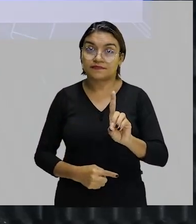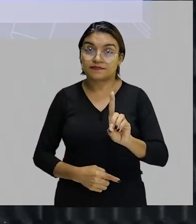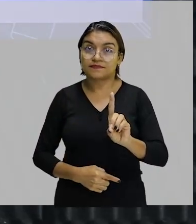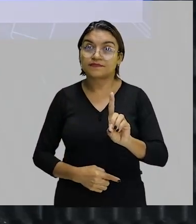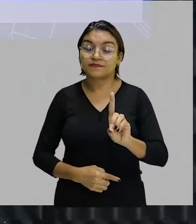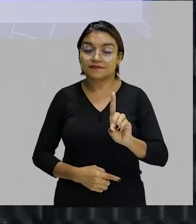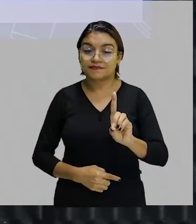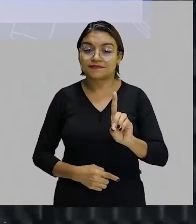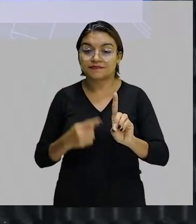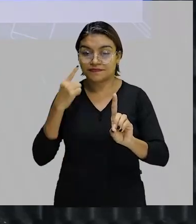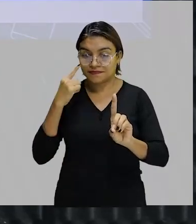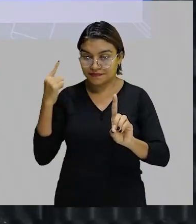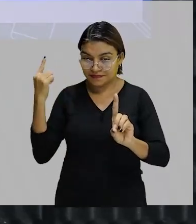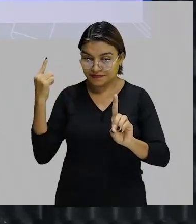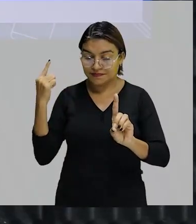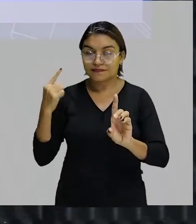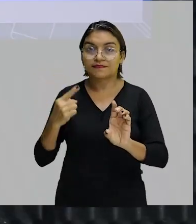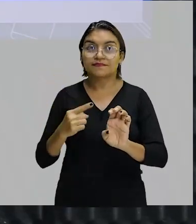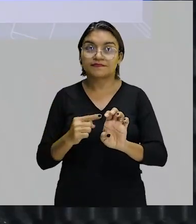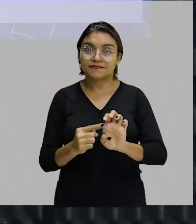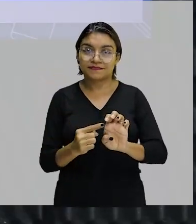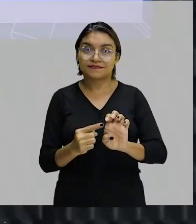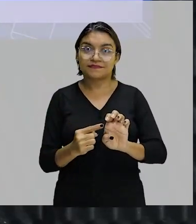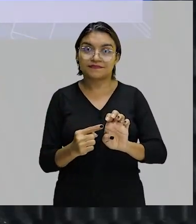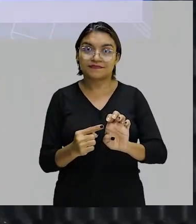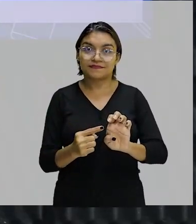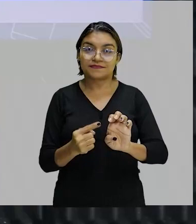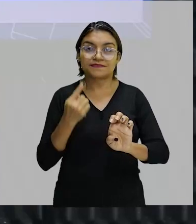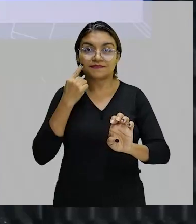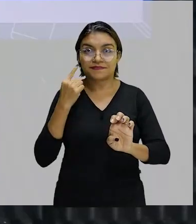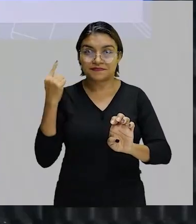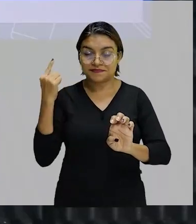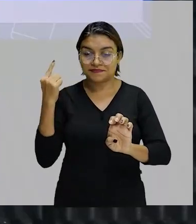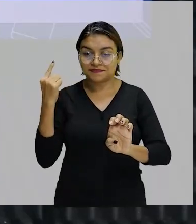D, R$ 7.550. E, por fim, a letra E, R$